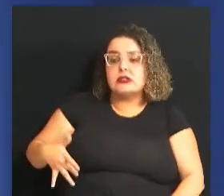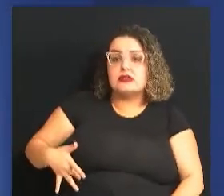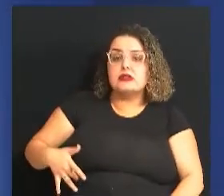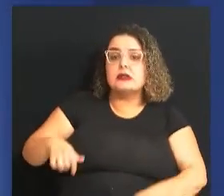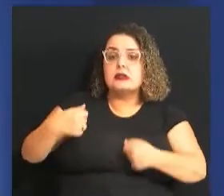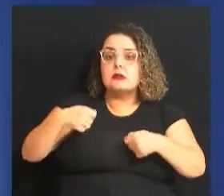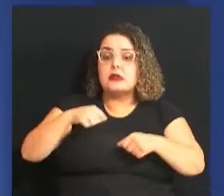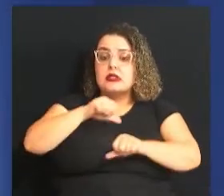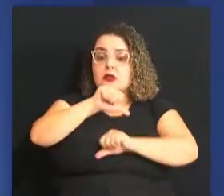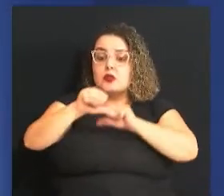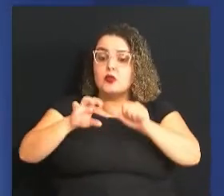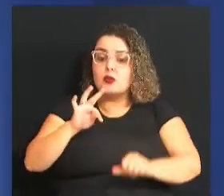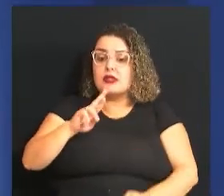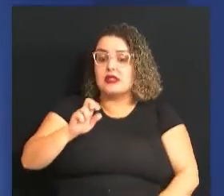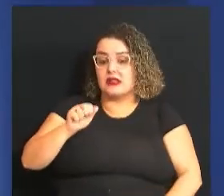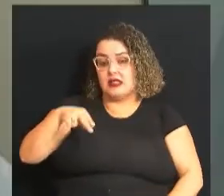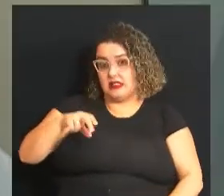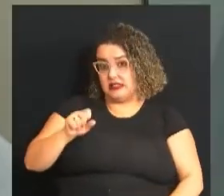transplante?